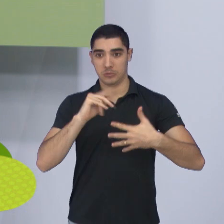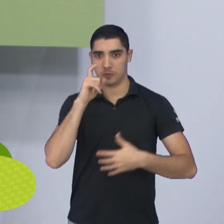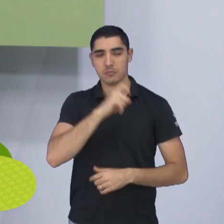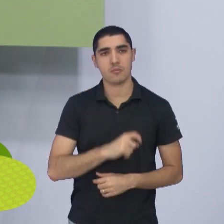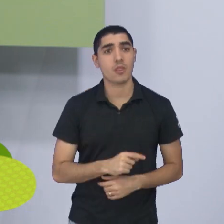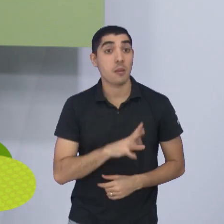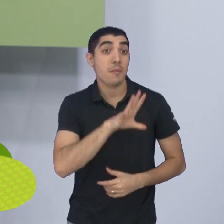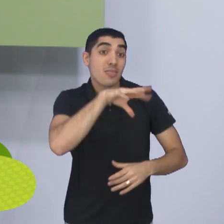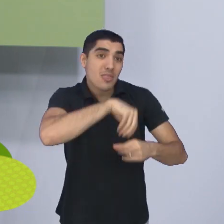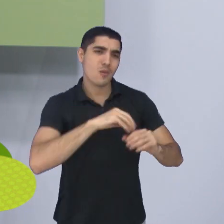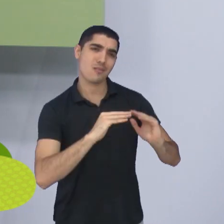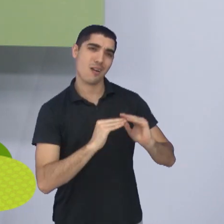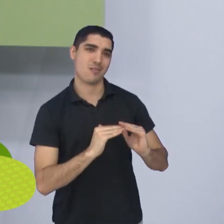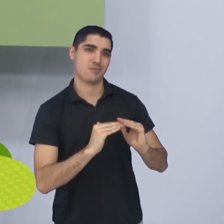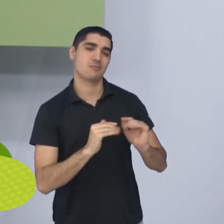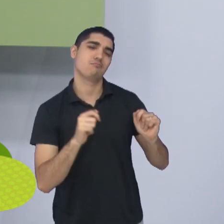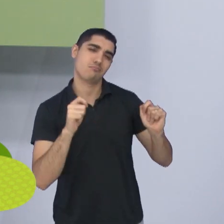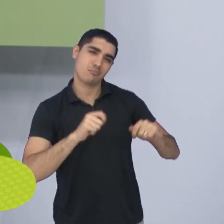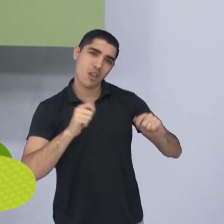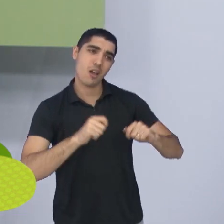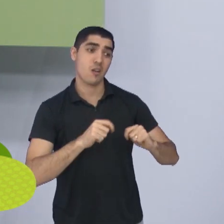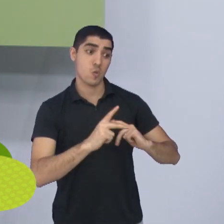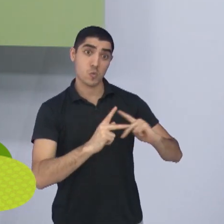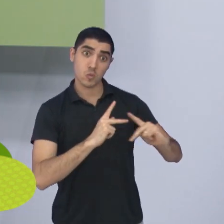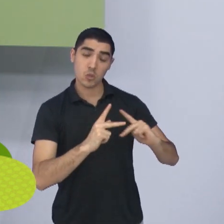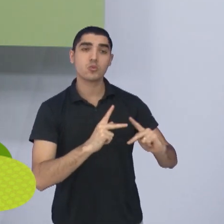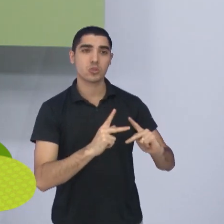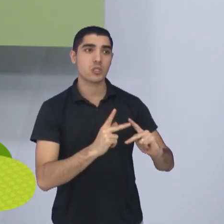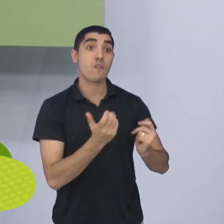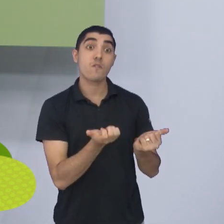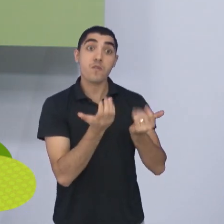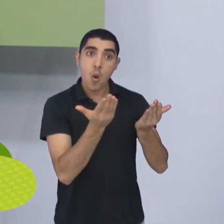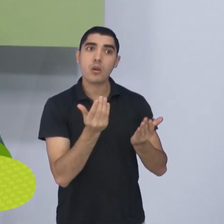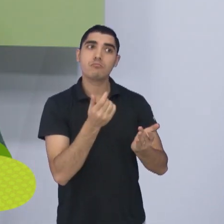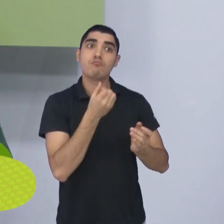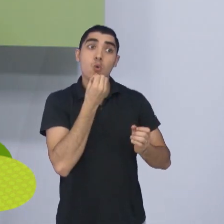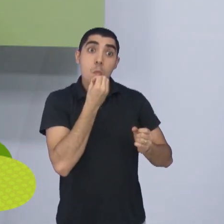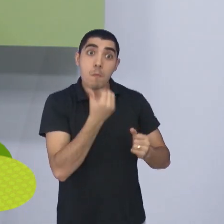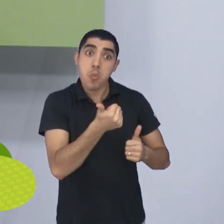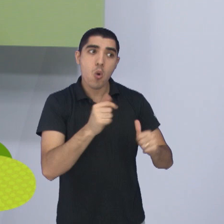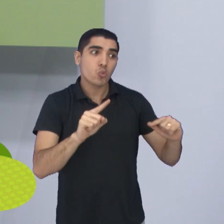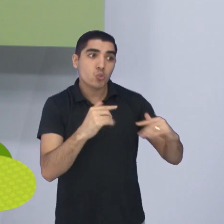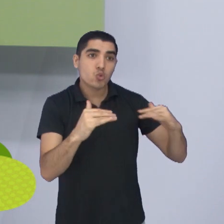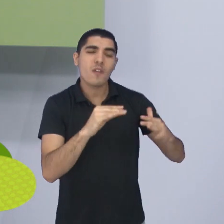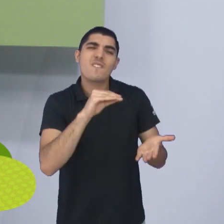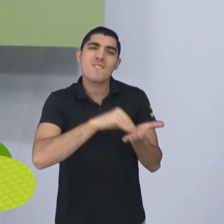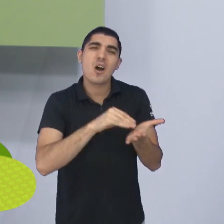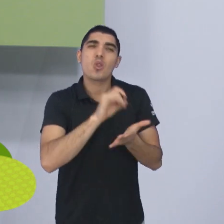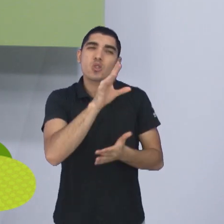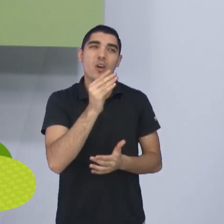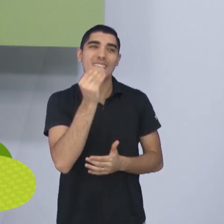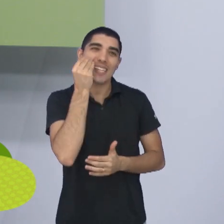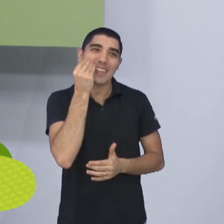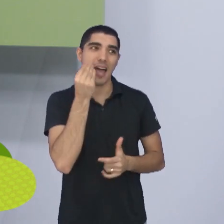um jogo em casa, né? O São José tem ido bem fora de casa, falta conseguir o